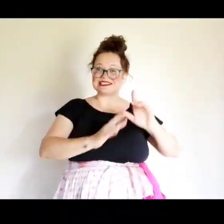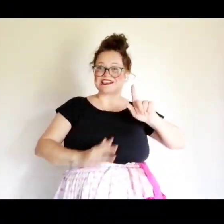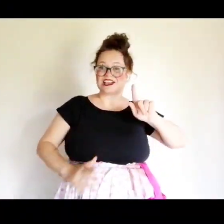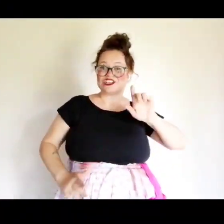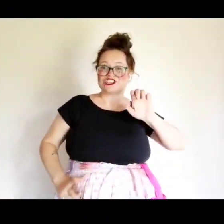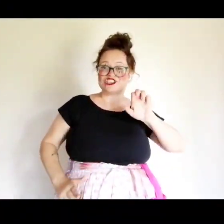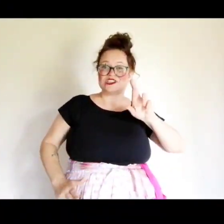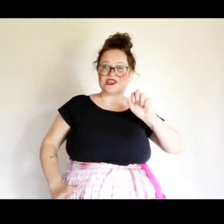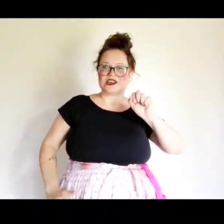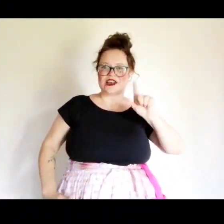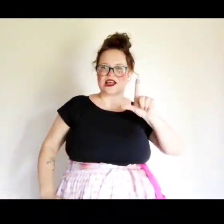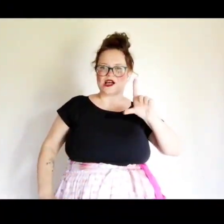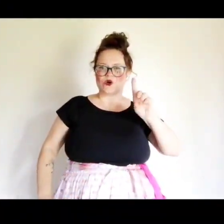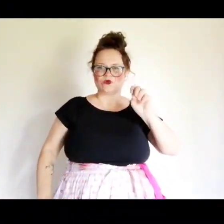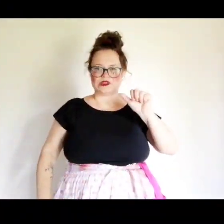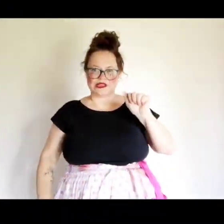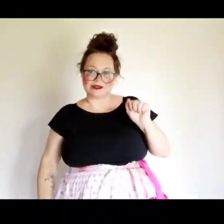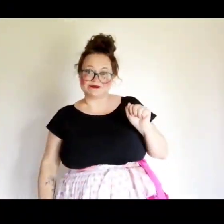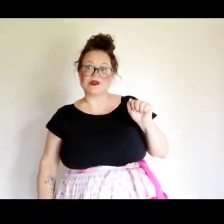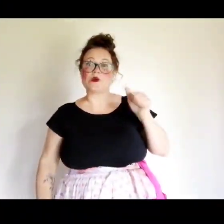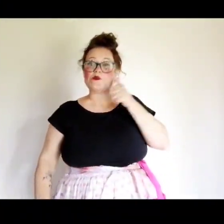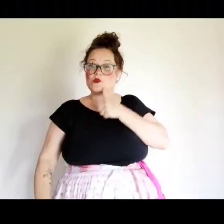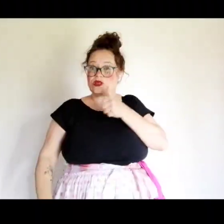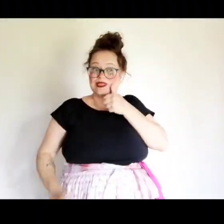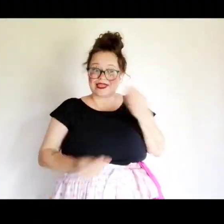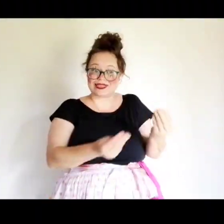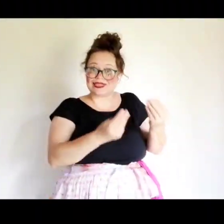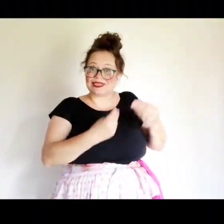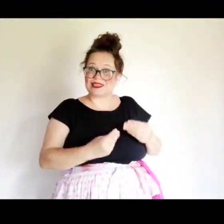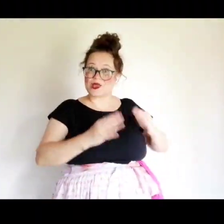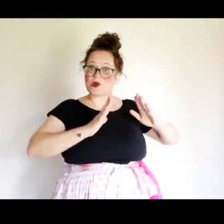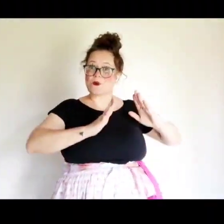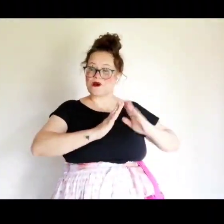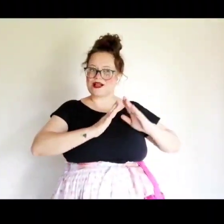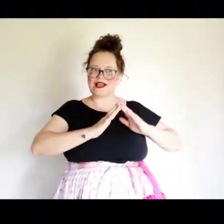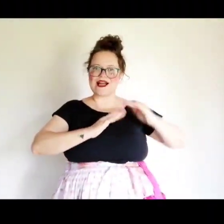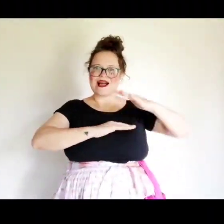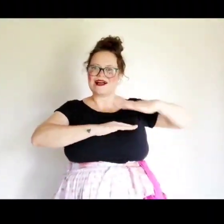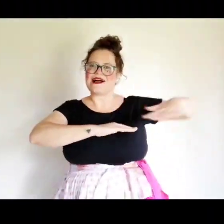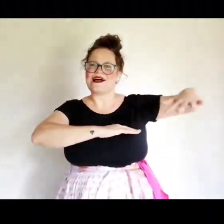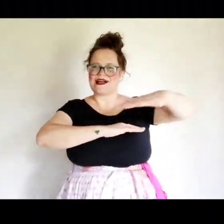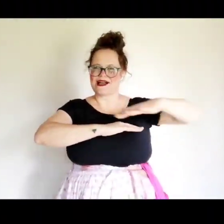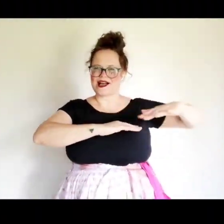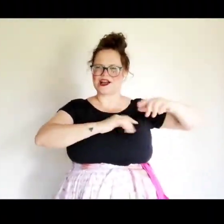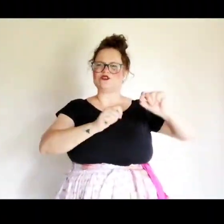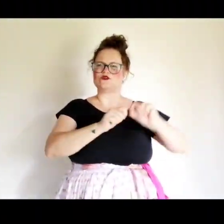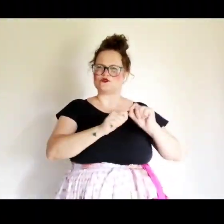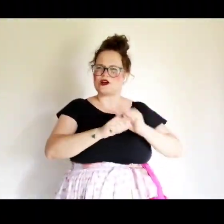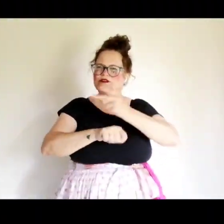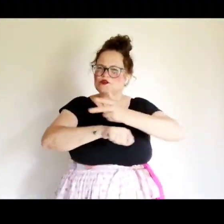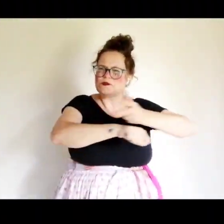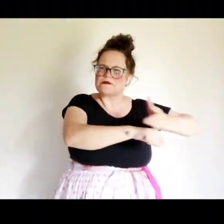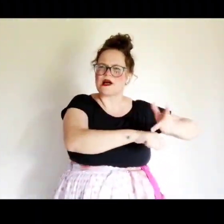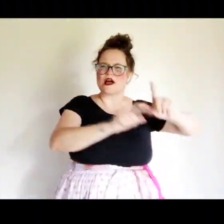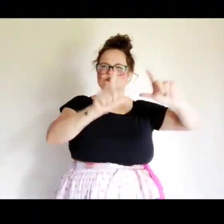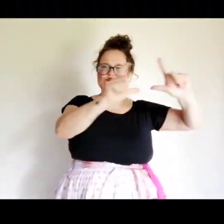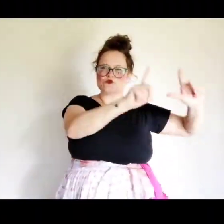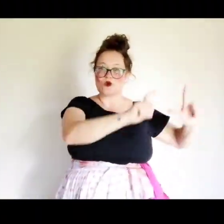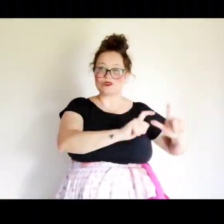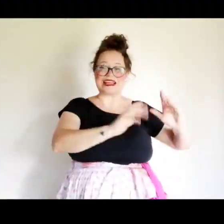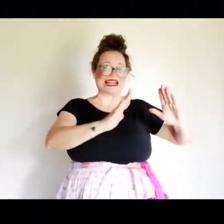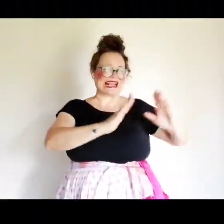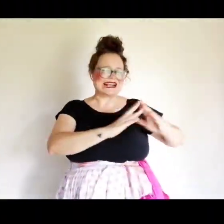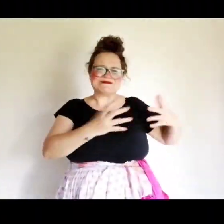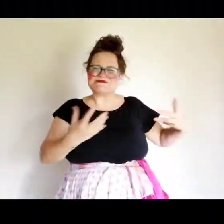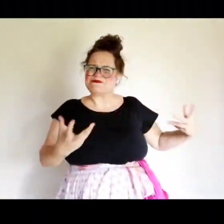lá em Canelinha. E ela cedeu o espaço externo para a gente fazer as filmagens e as fotografias.